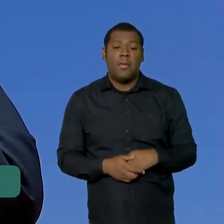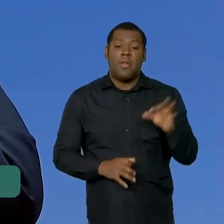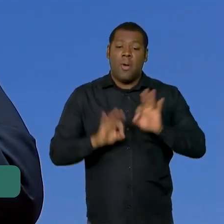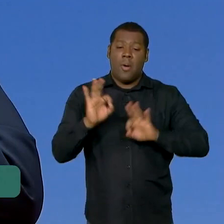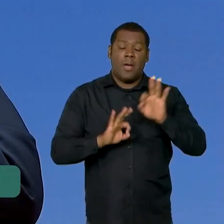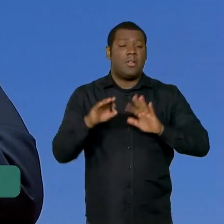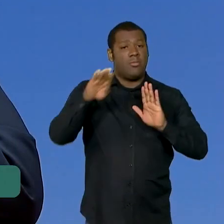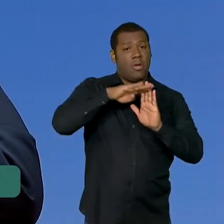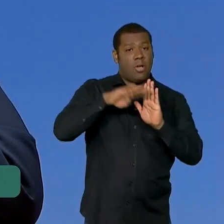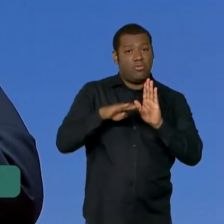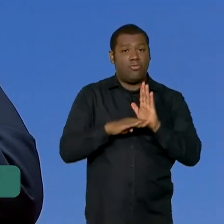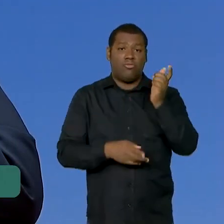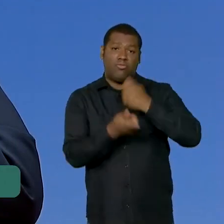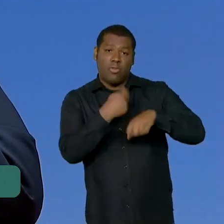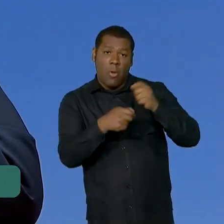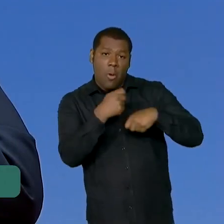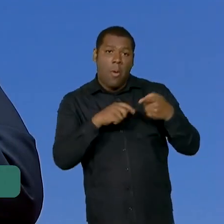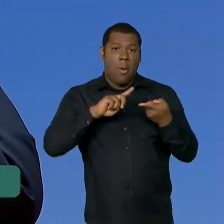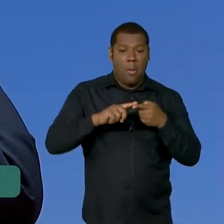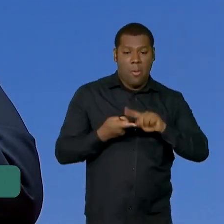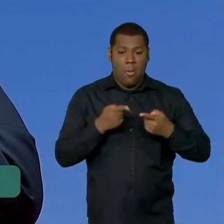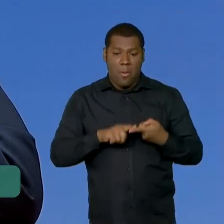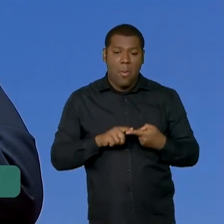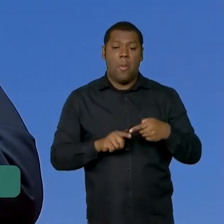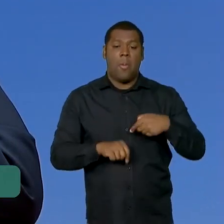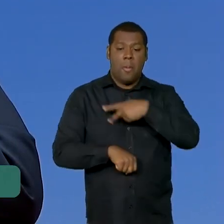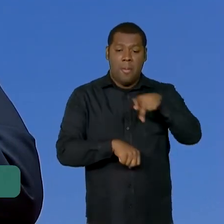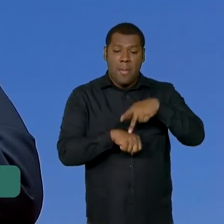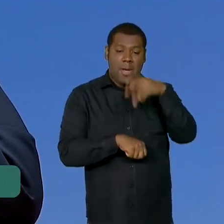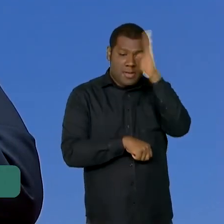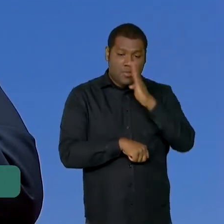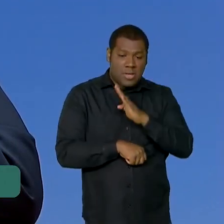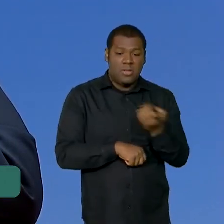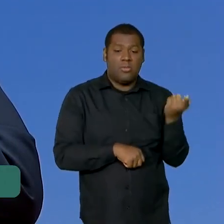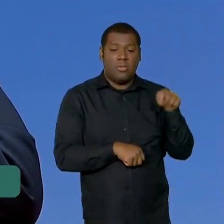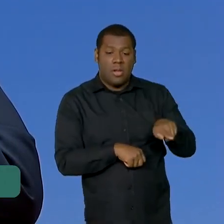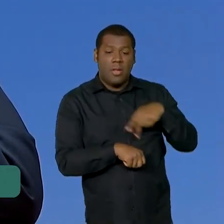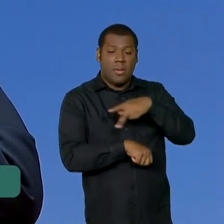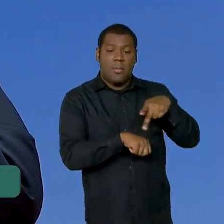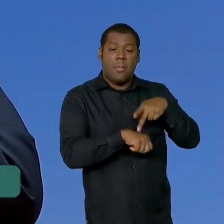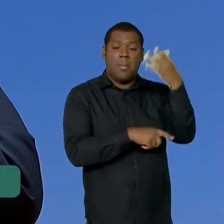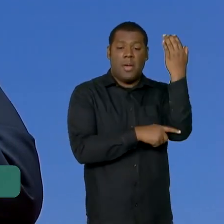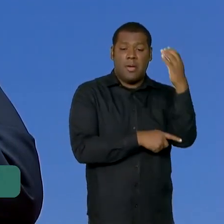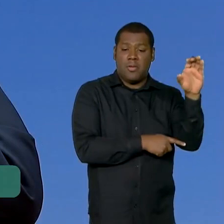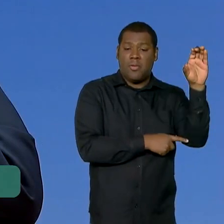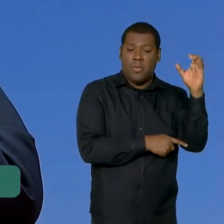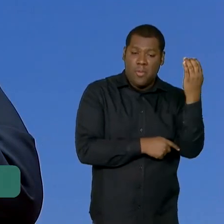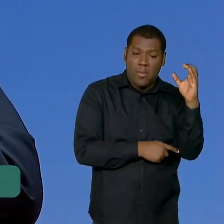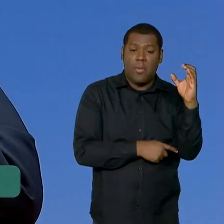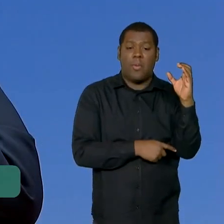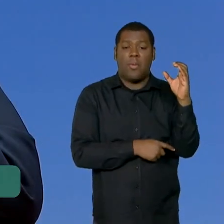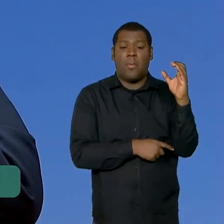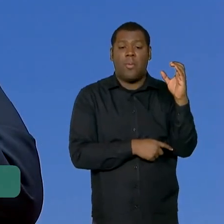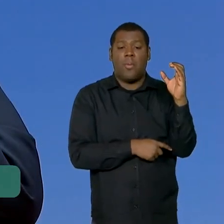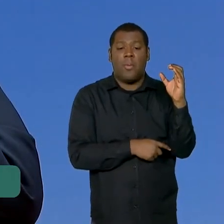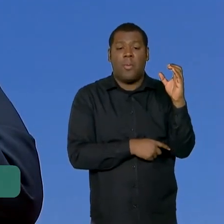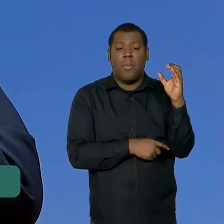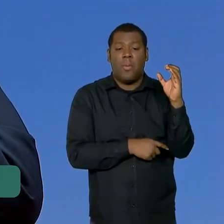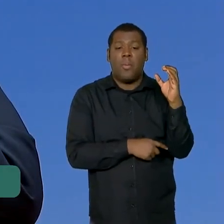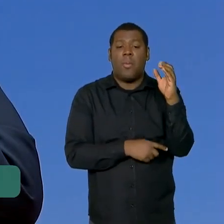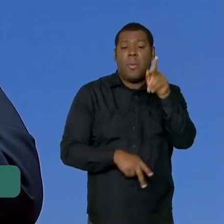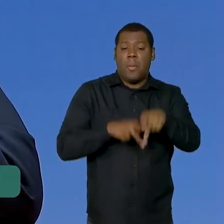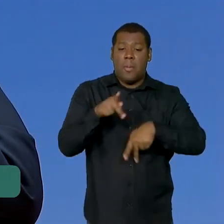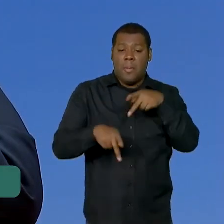econômico-comercial. São dois países que têm um importante contingente de